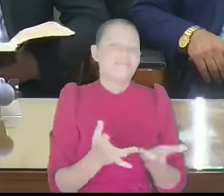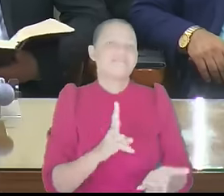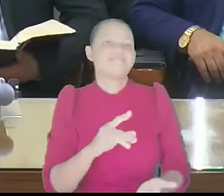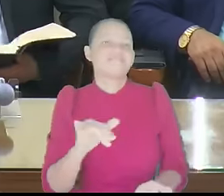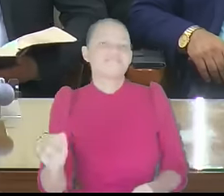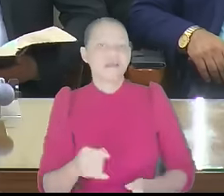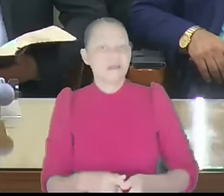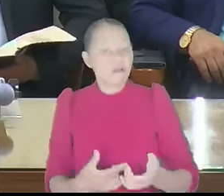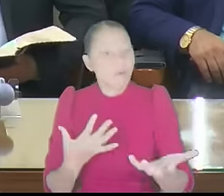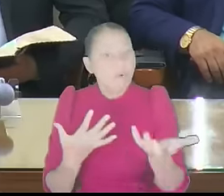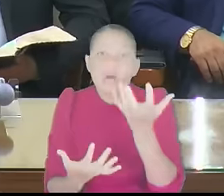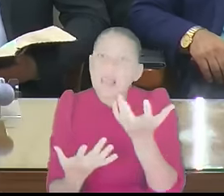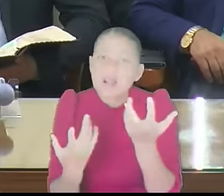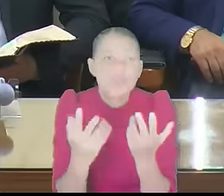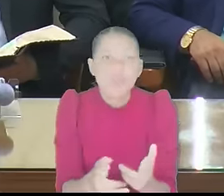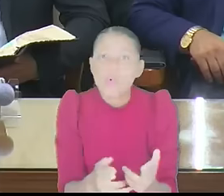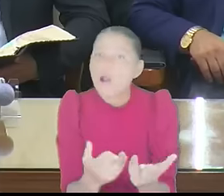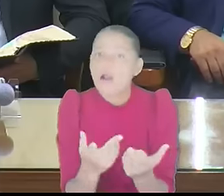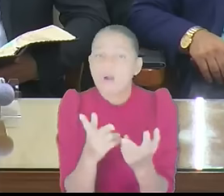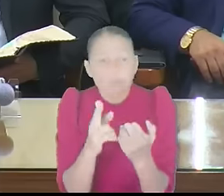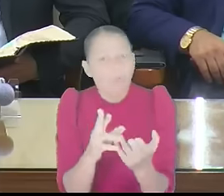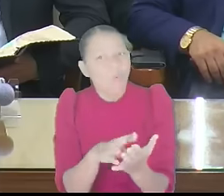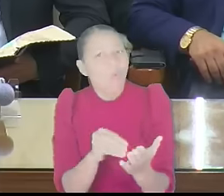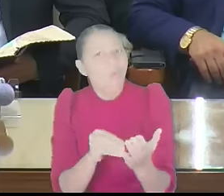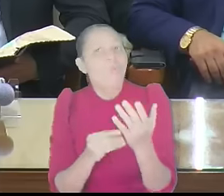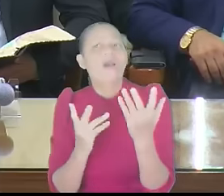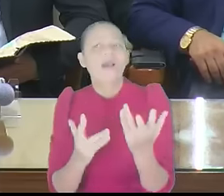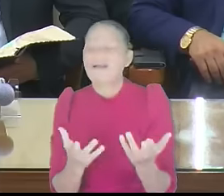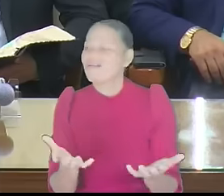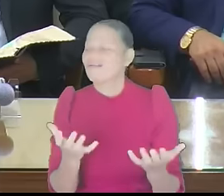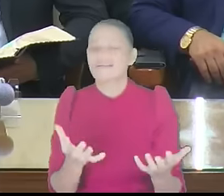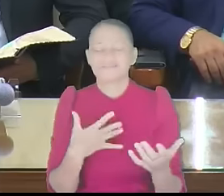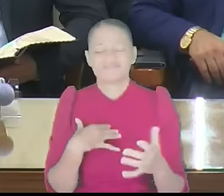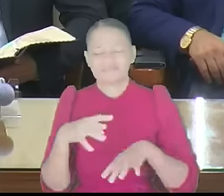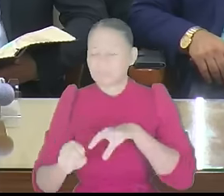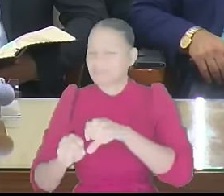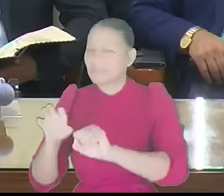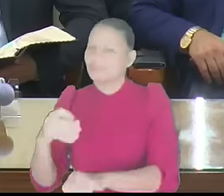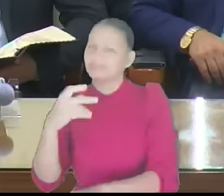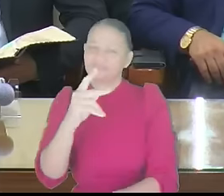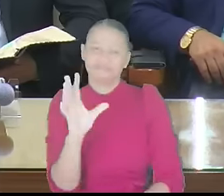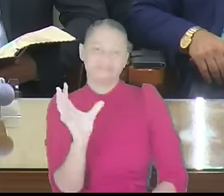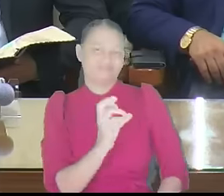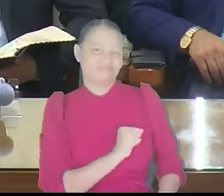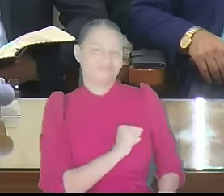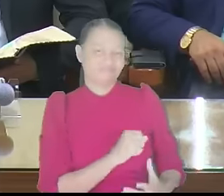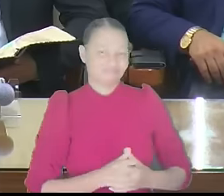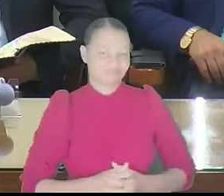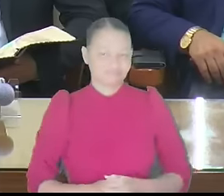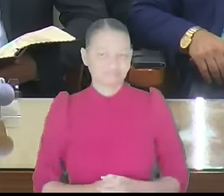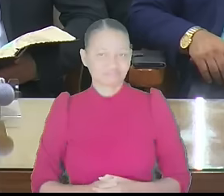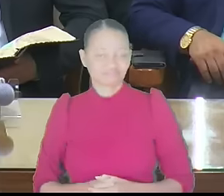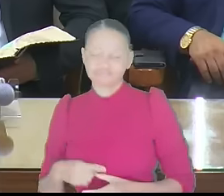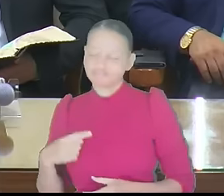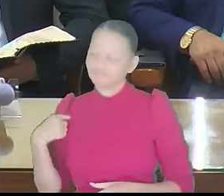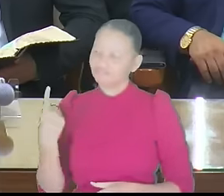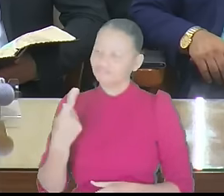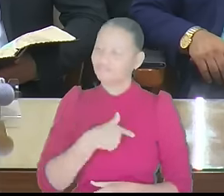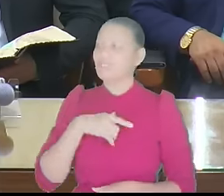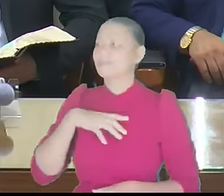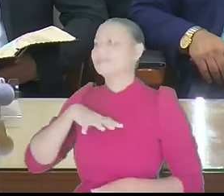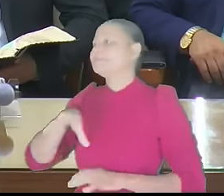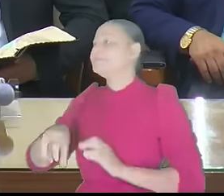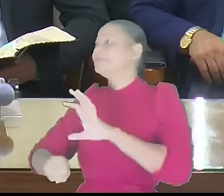gente também quer. A gente também quer buscar o teu amado. Nós o